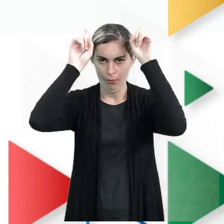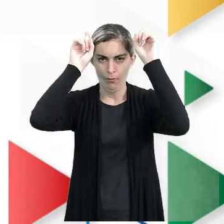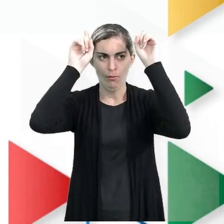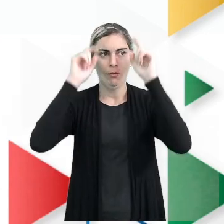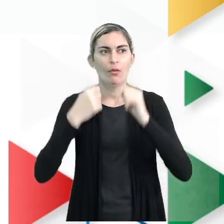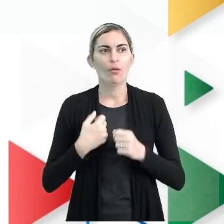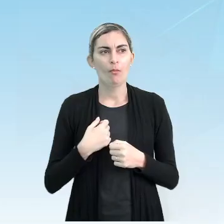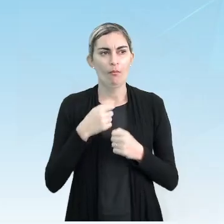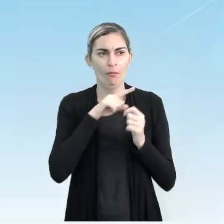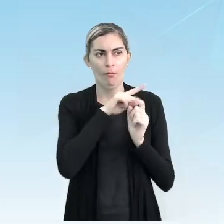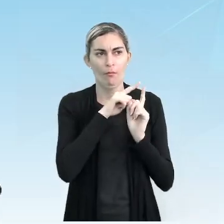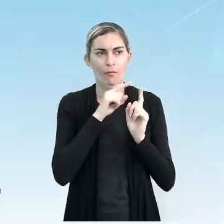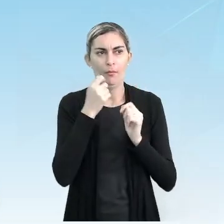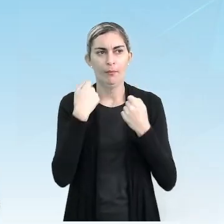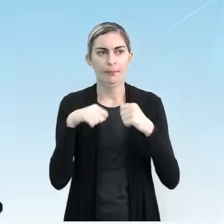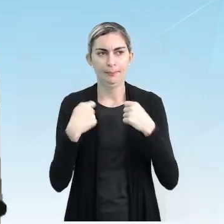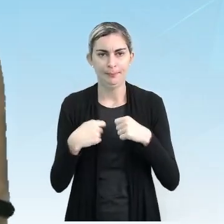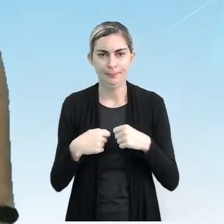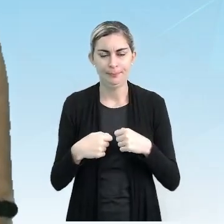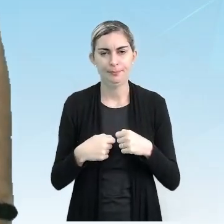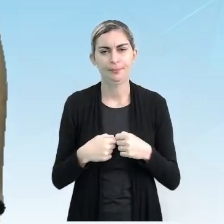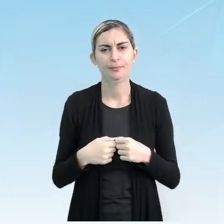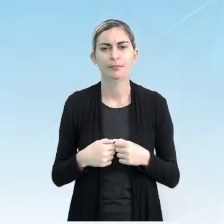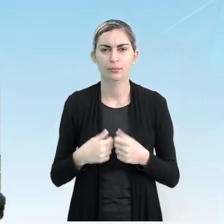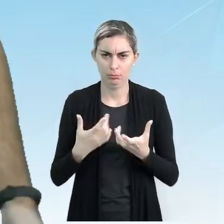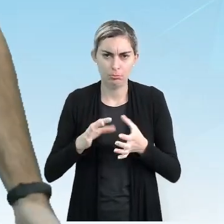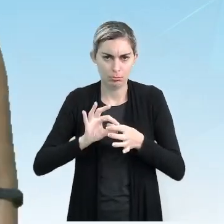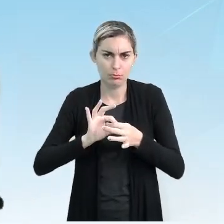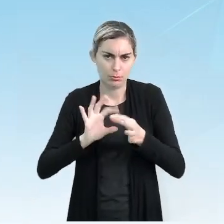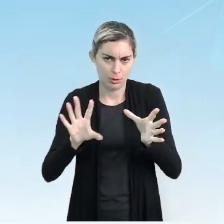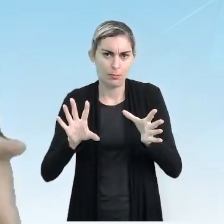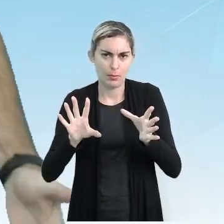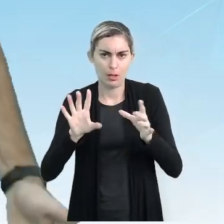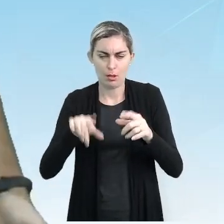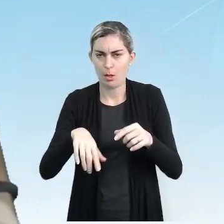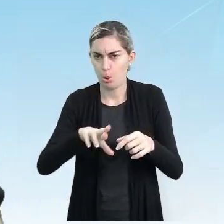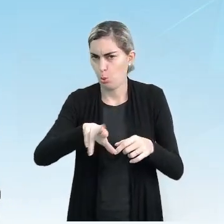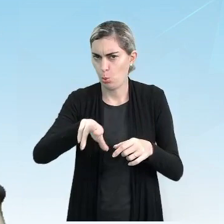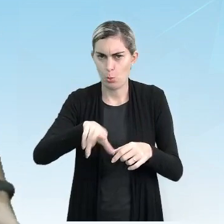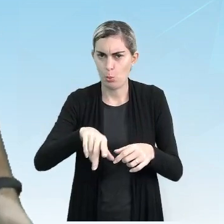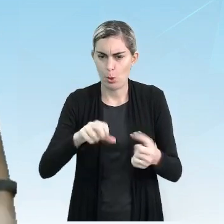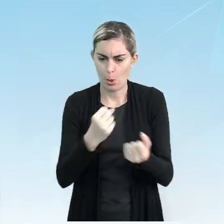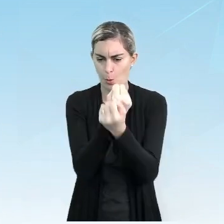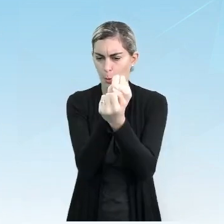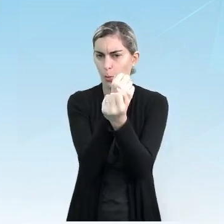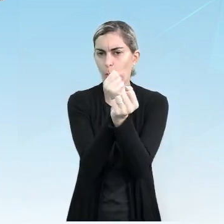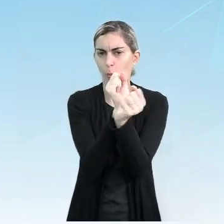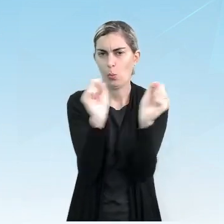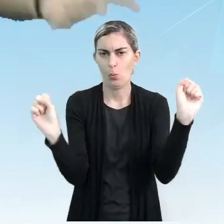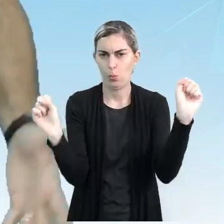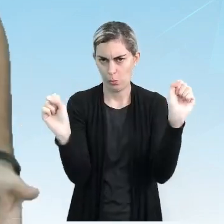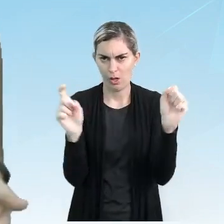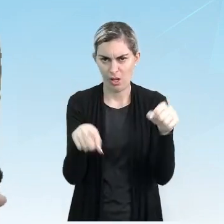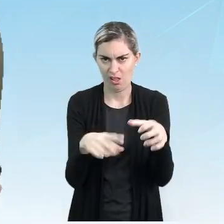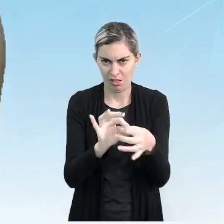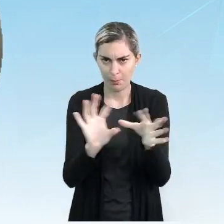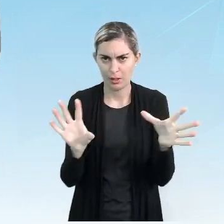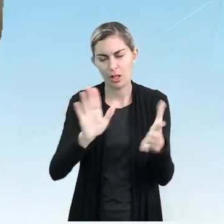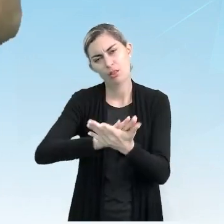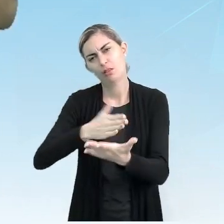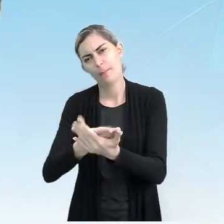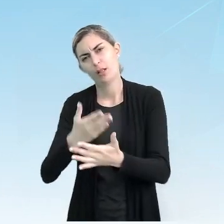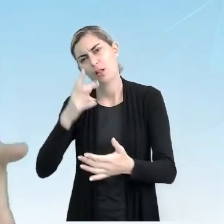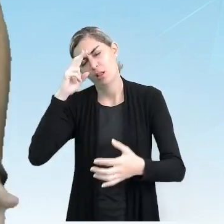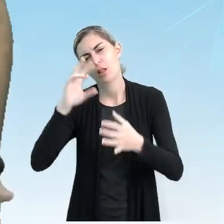que necessariamente a liberdade é quando a gente não está acorrentado? Tá? Como é que a gente deve interpretar essa questão da